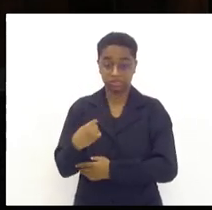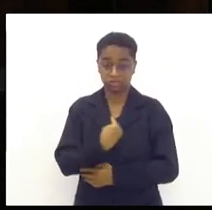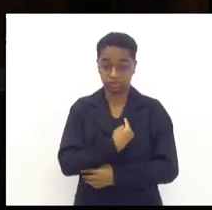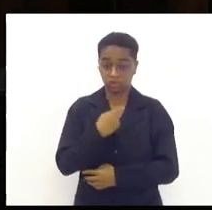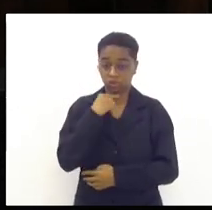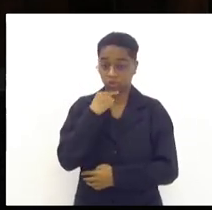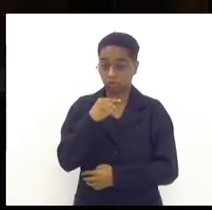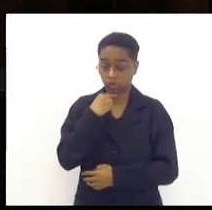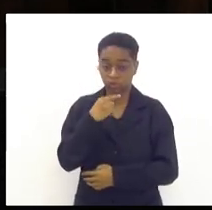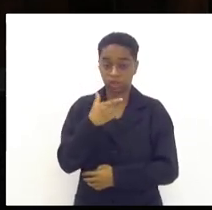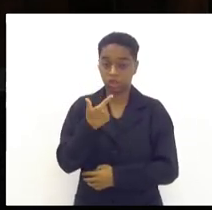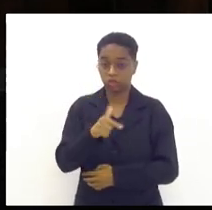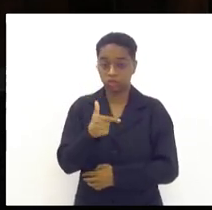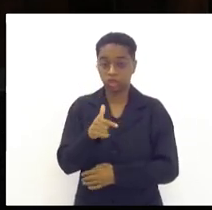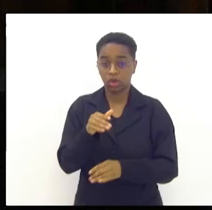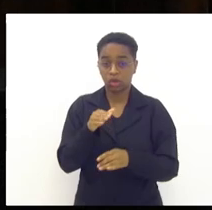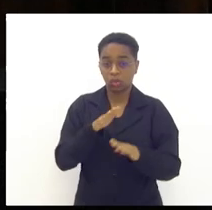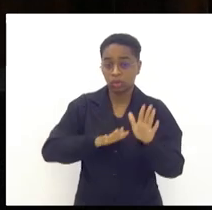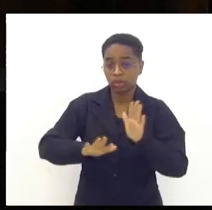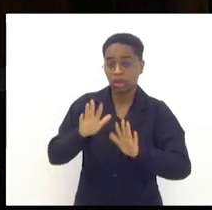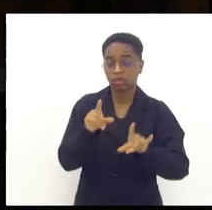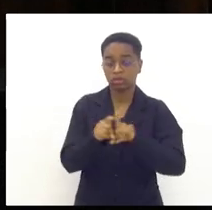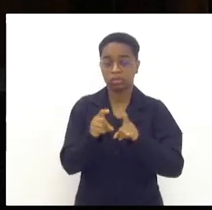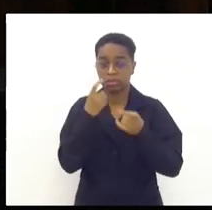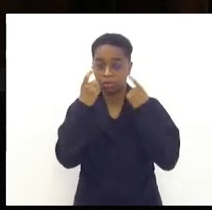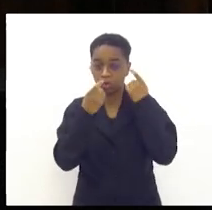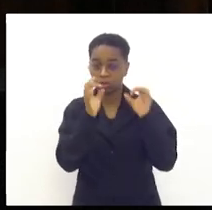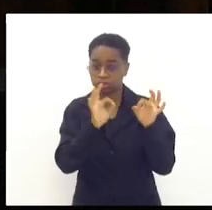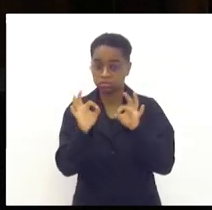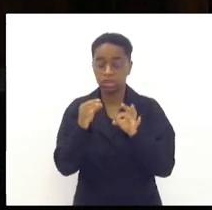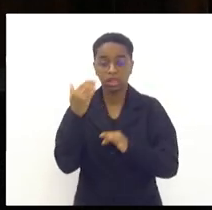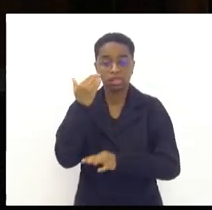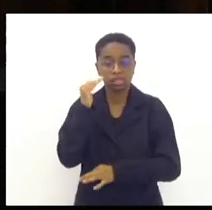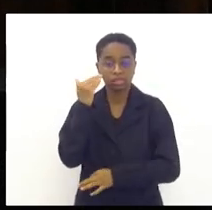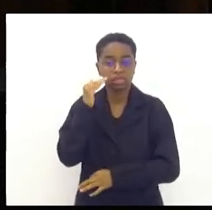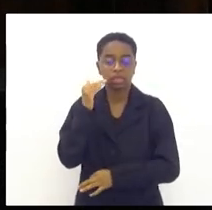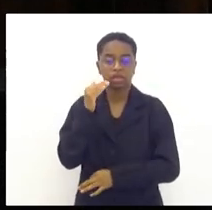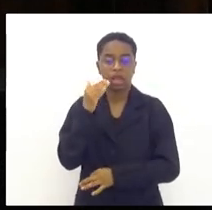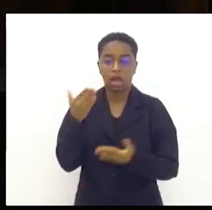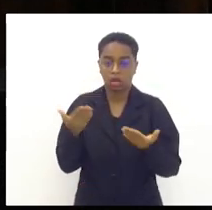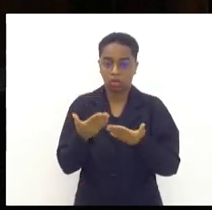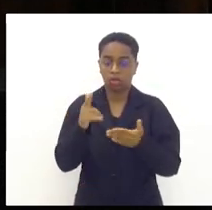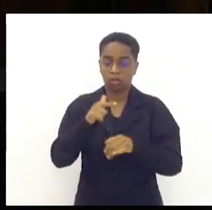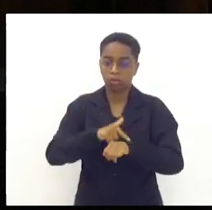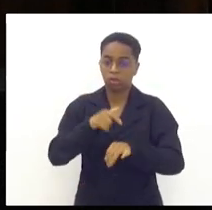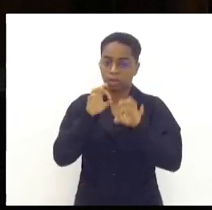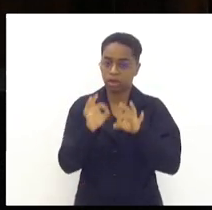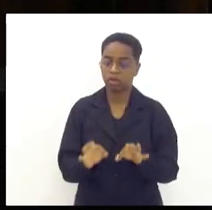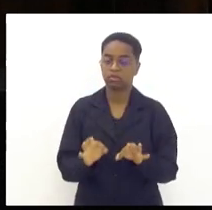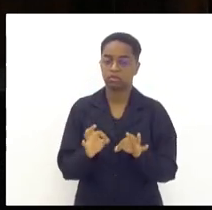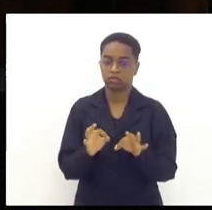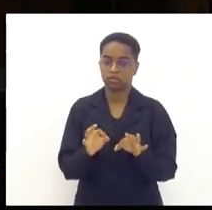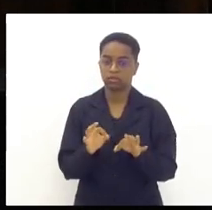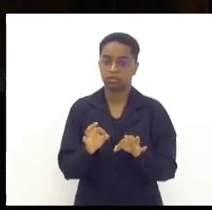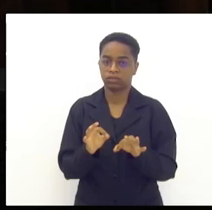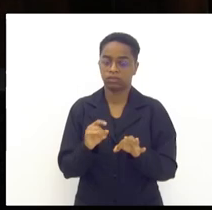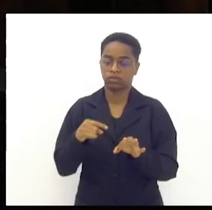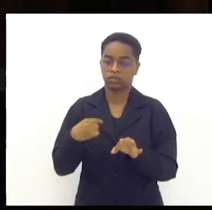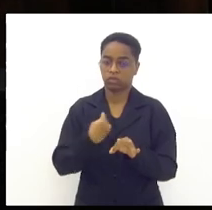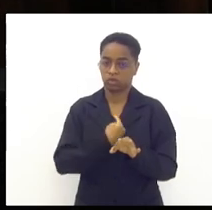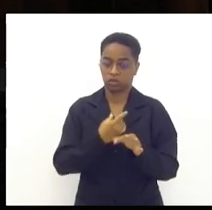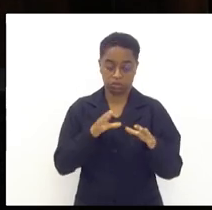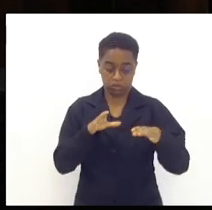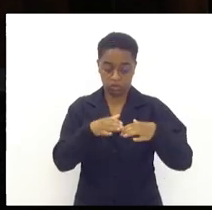a sensibilidade, o cuidado e a preocupação de entender que este é o momento onde essa frente